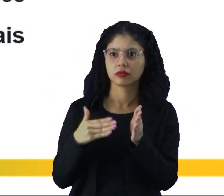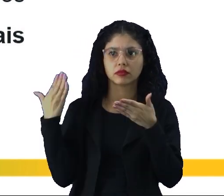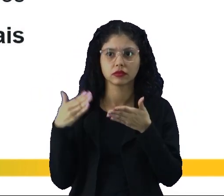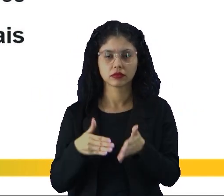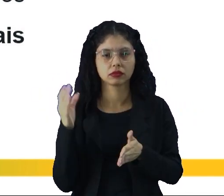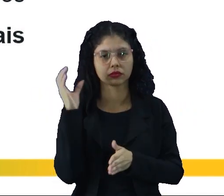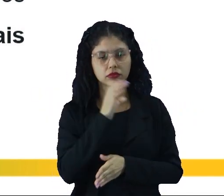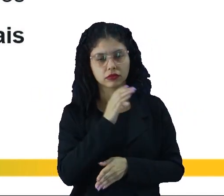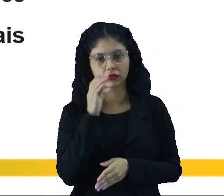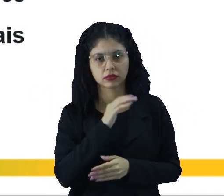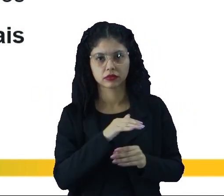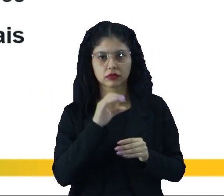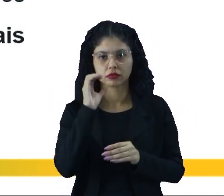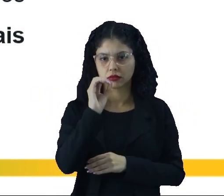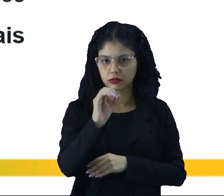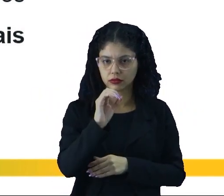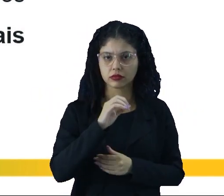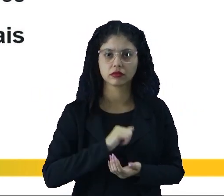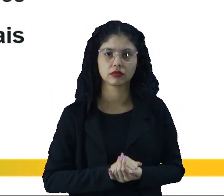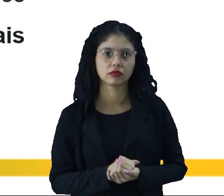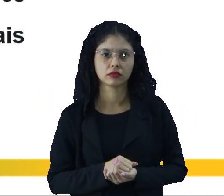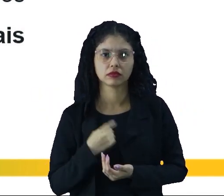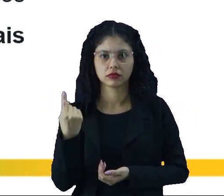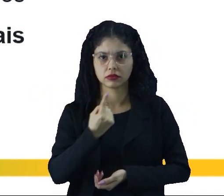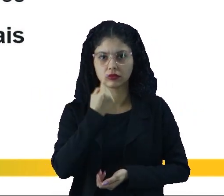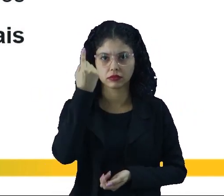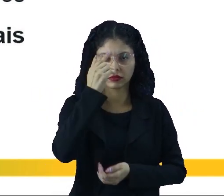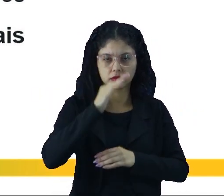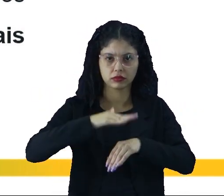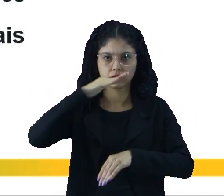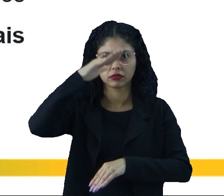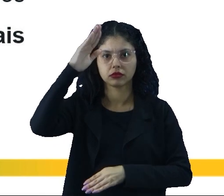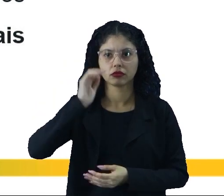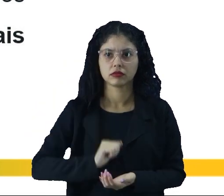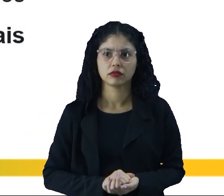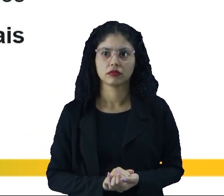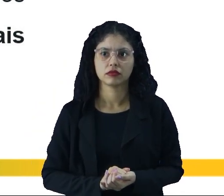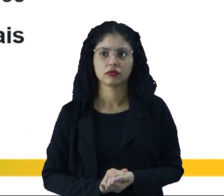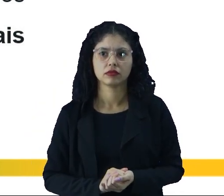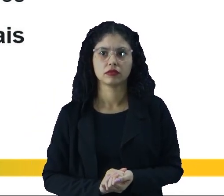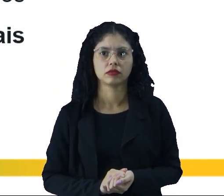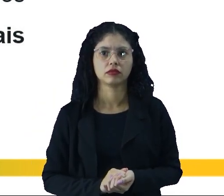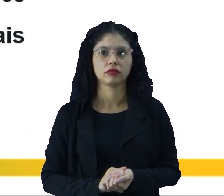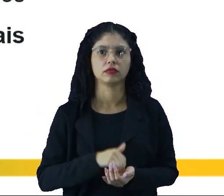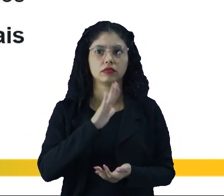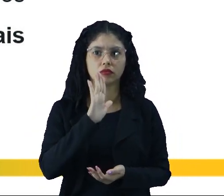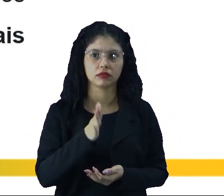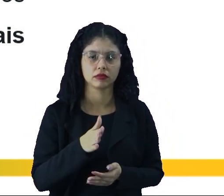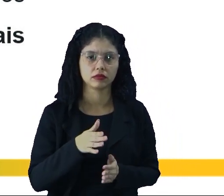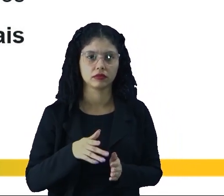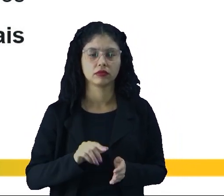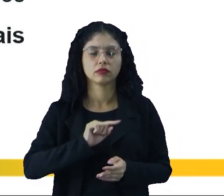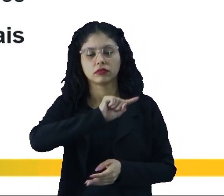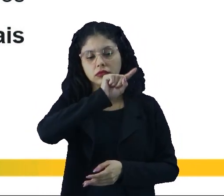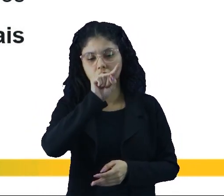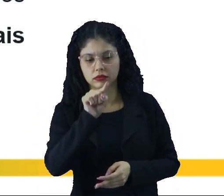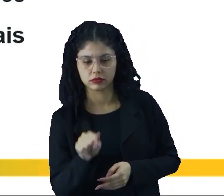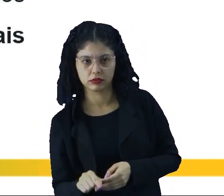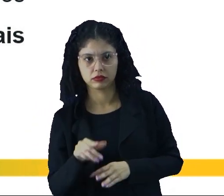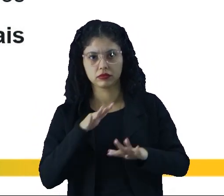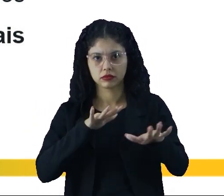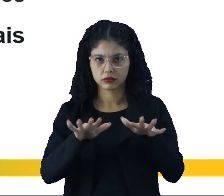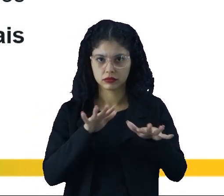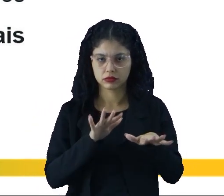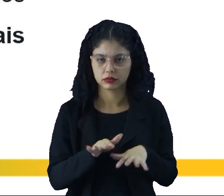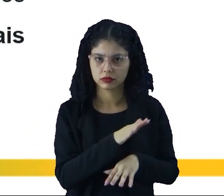chegar a uma velocidade igual a zero na altura máxima. Já durante a descida, como o movimento agora está